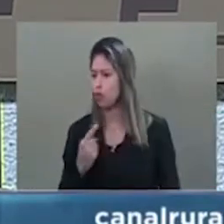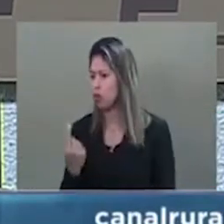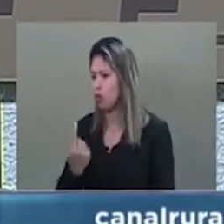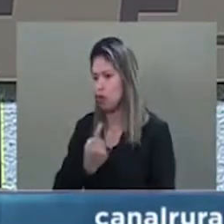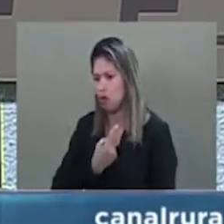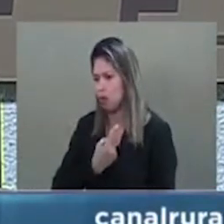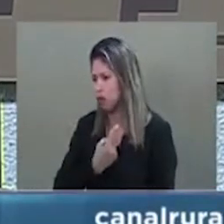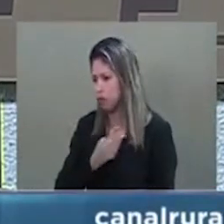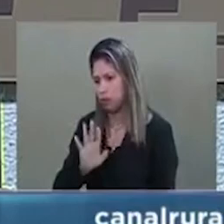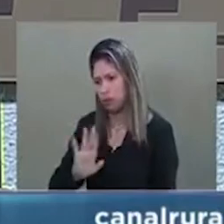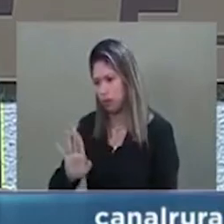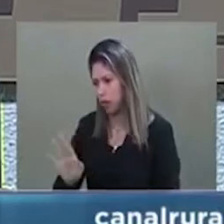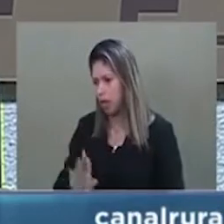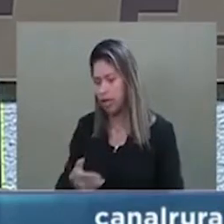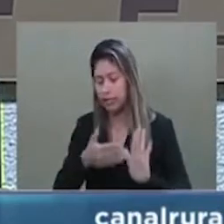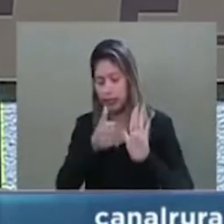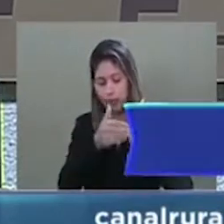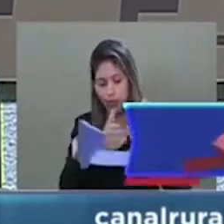Nós não estamos tirando